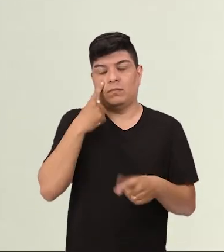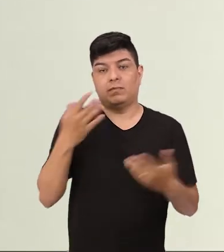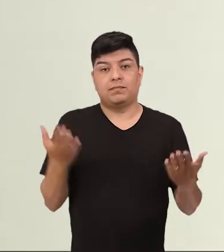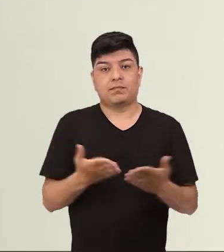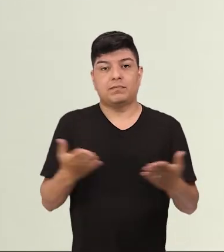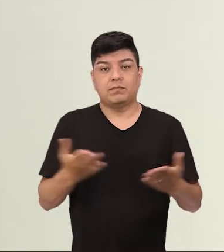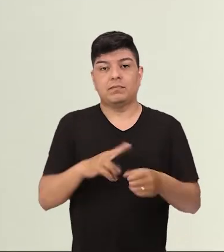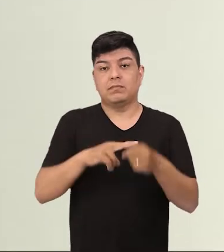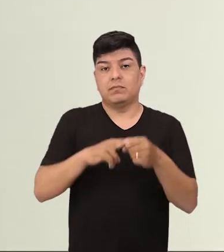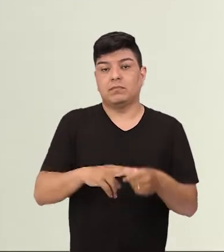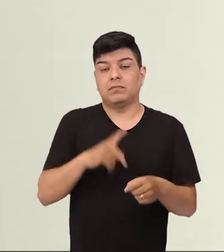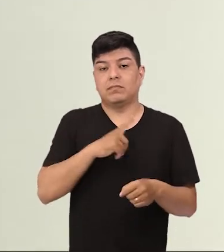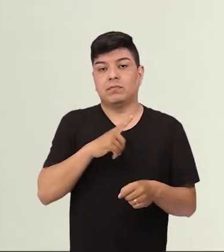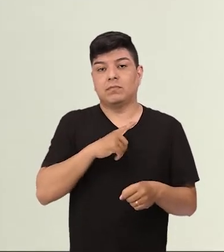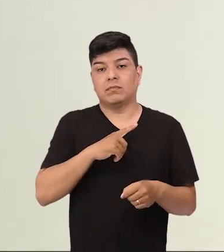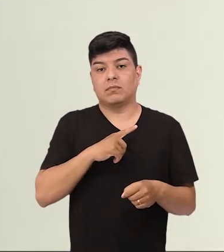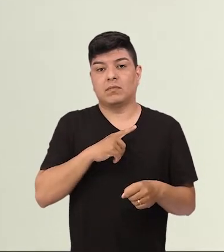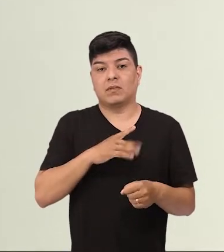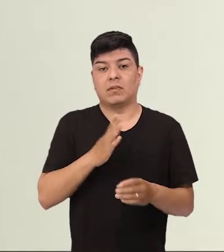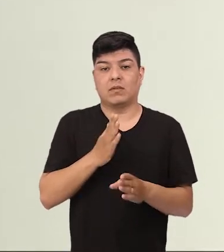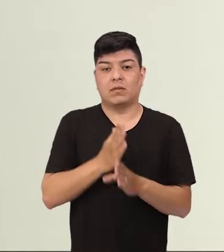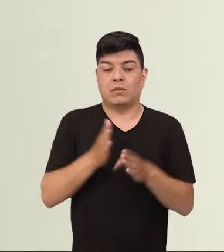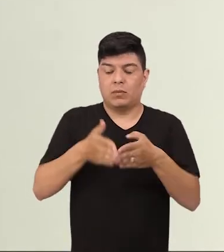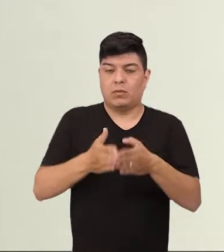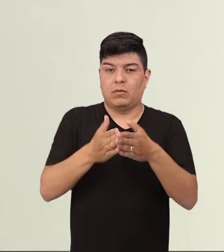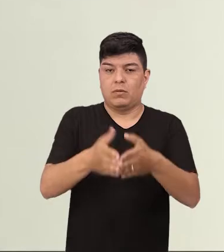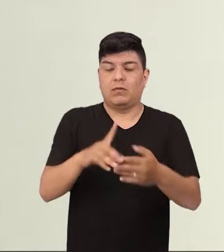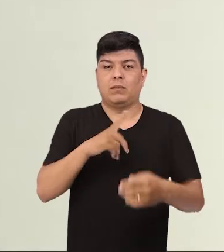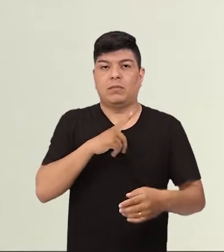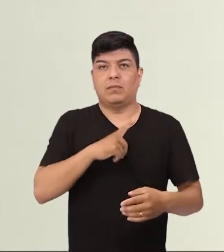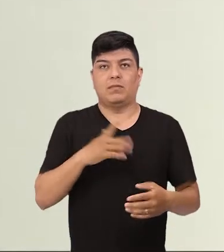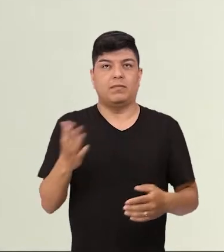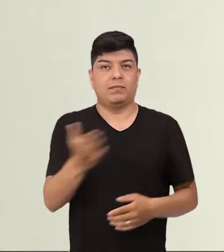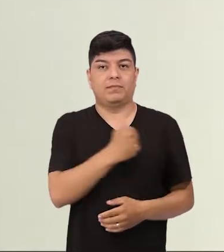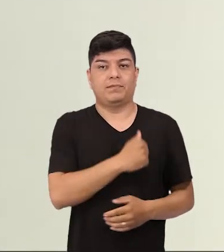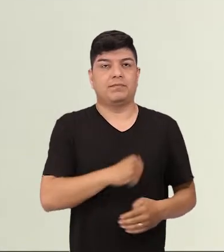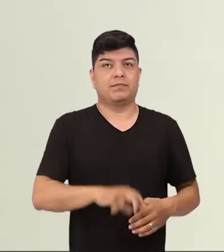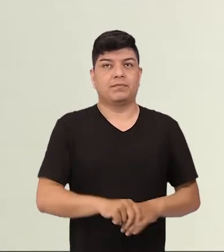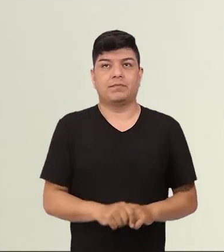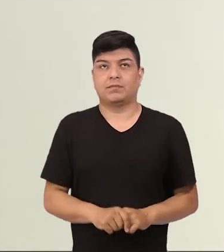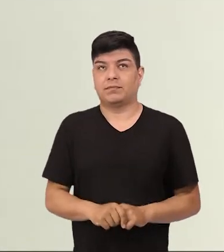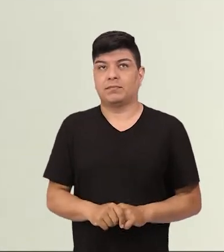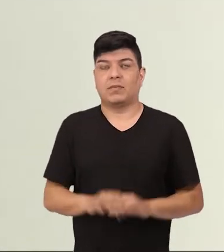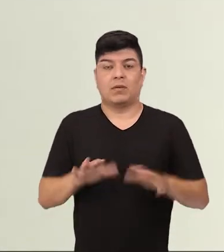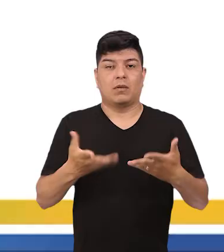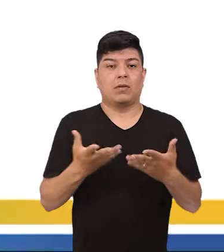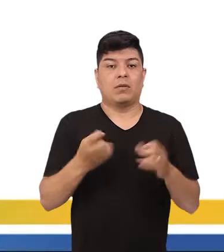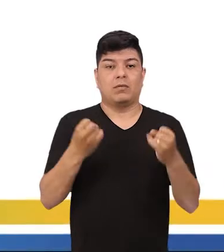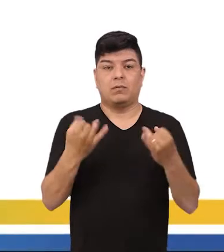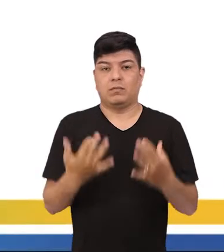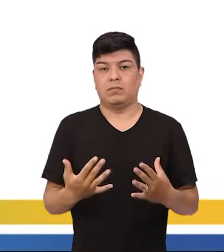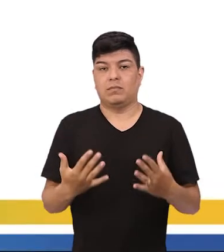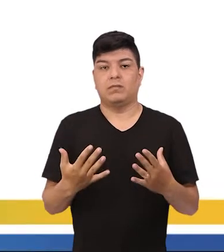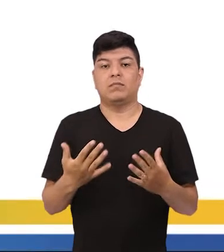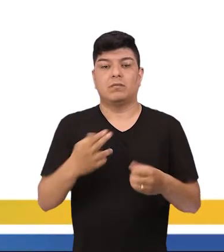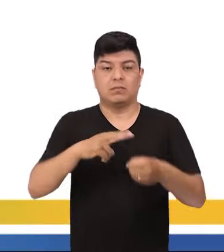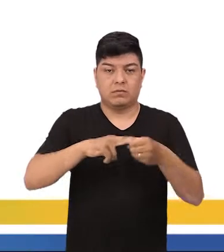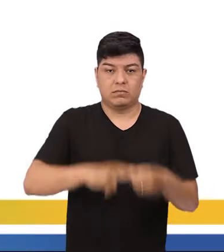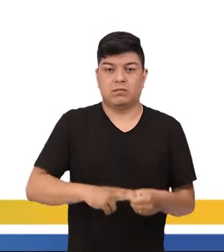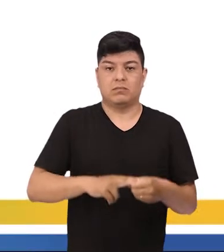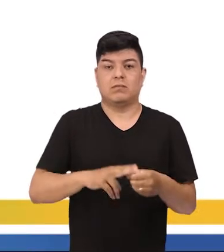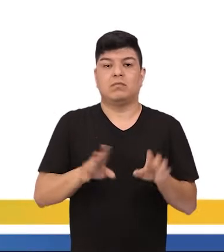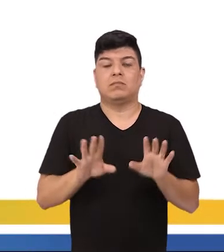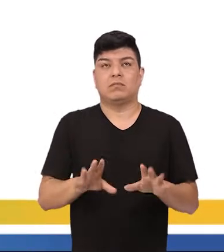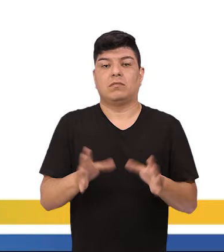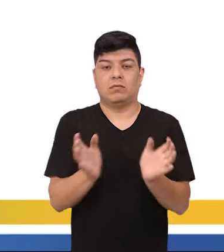esse colonialismo que se tem aí a partir das grandes navegações. Vamos lá. Pessoal, qual a definição, né, do colonialismo?